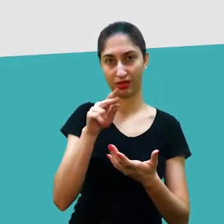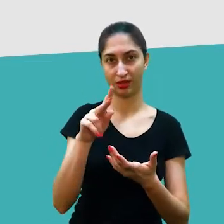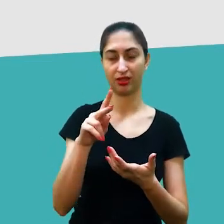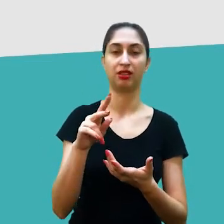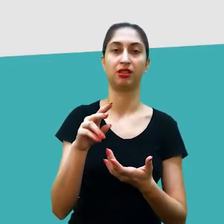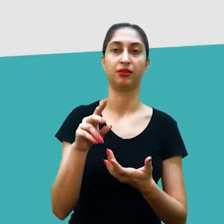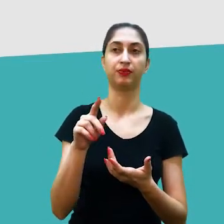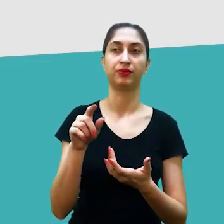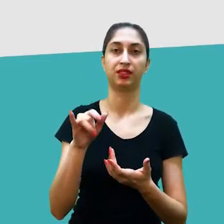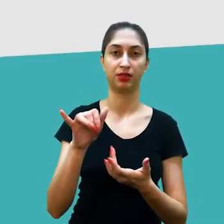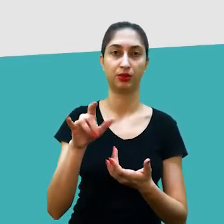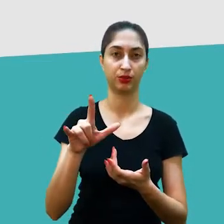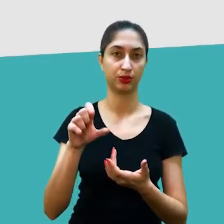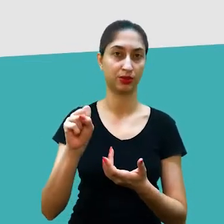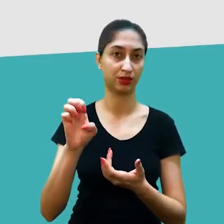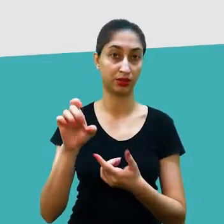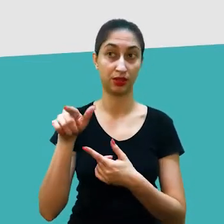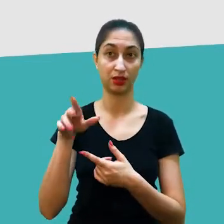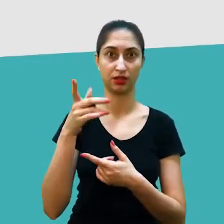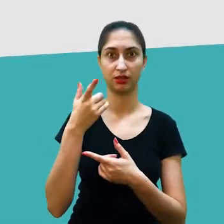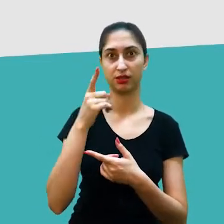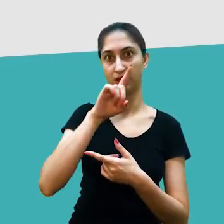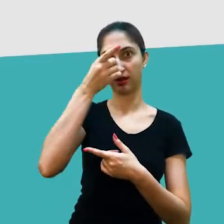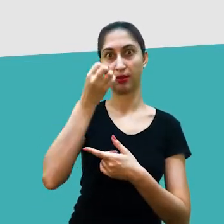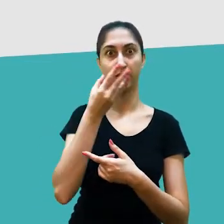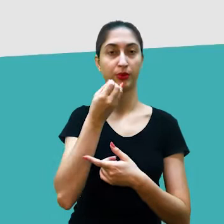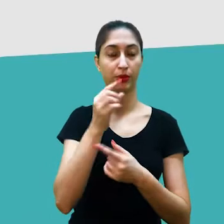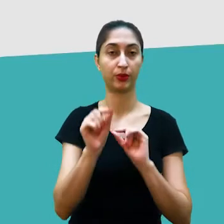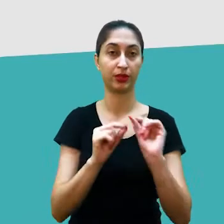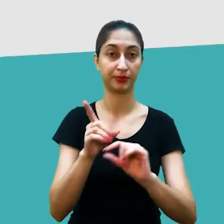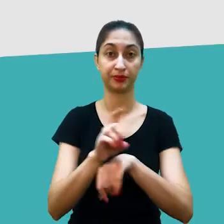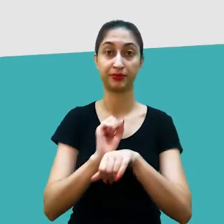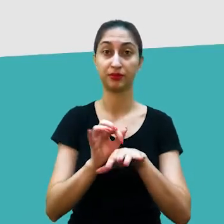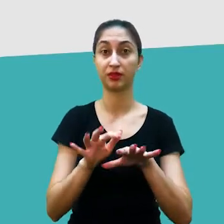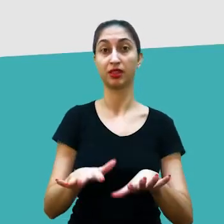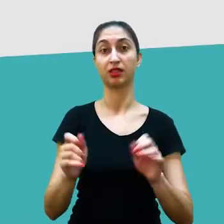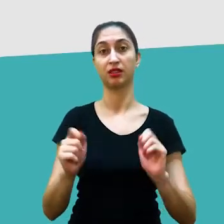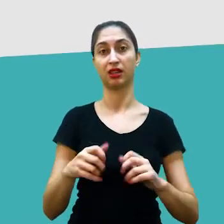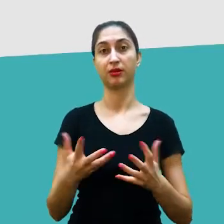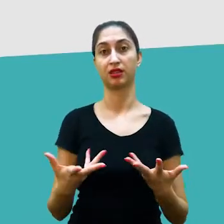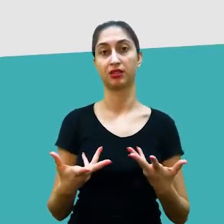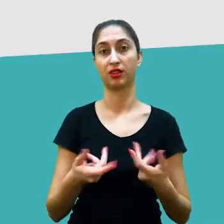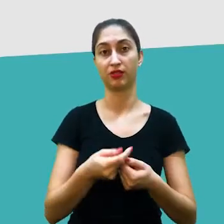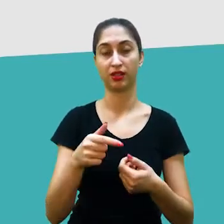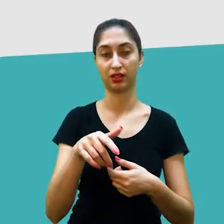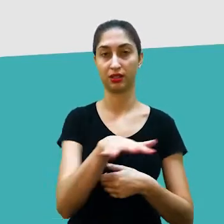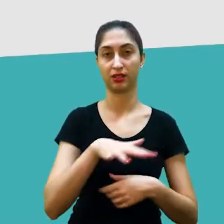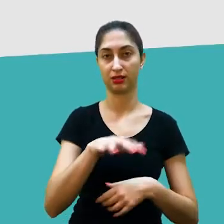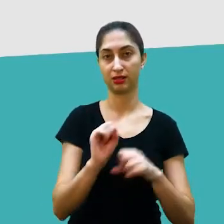uma ideia muito incrível, muito visionária, que o design seria a salvação dessa